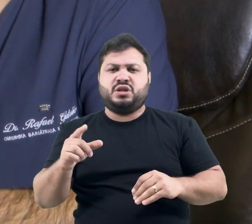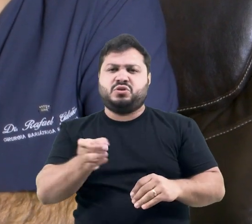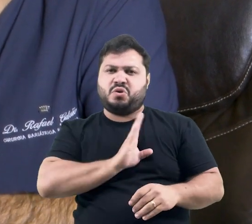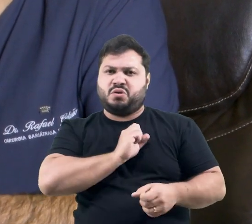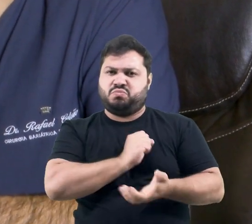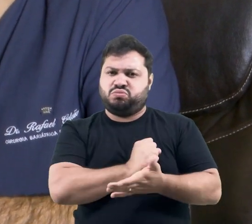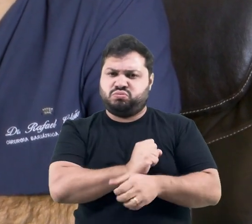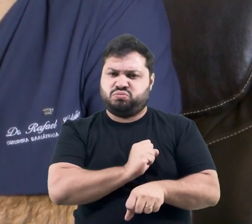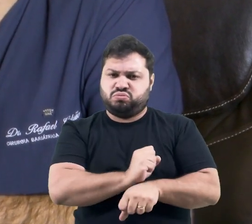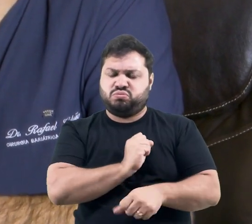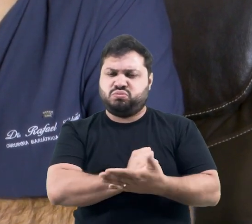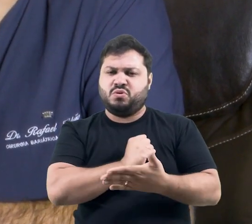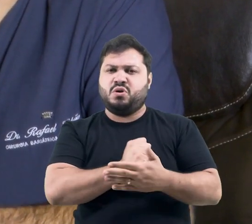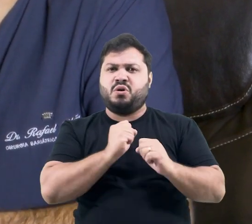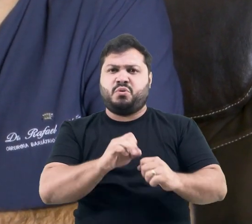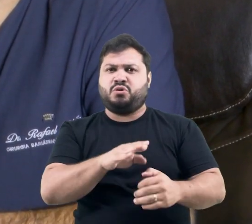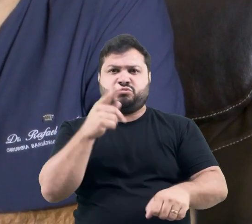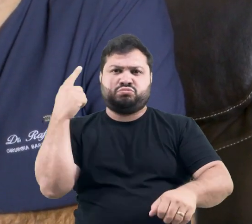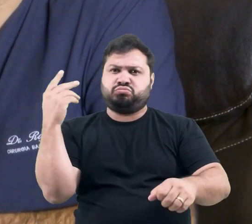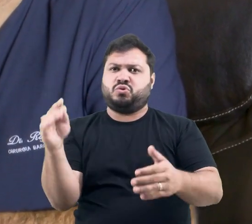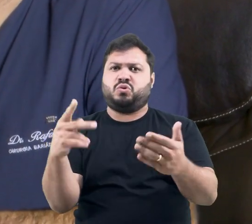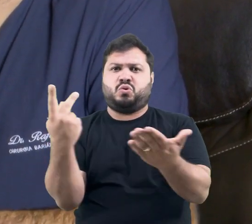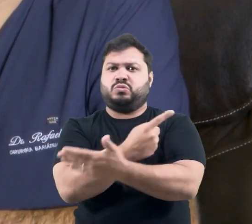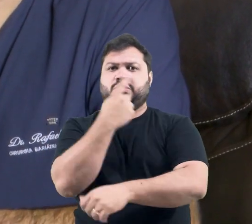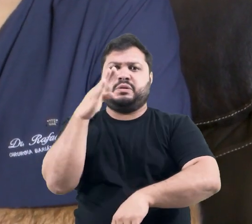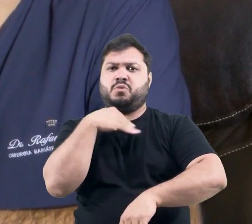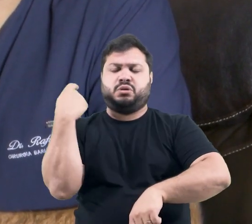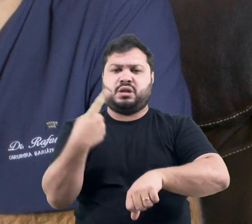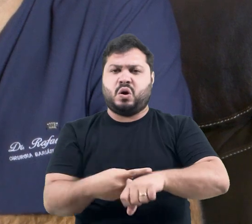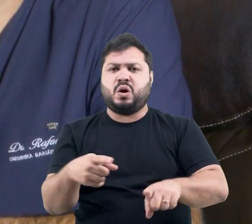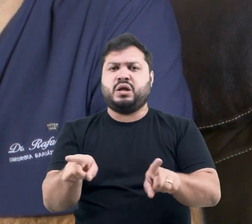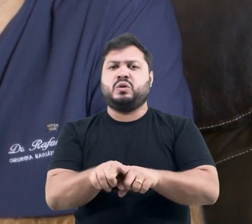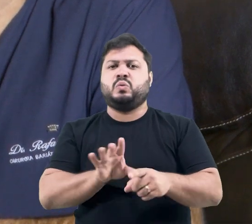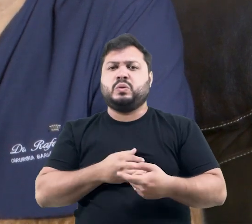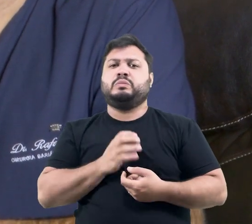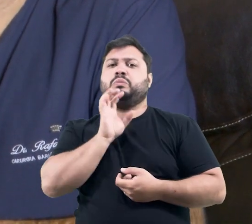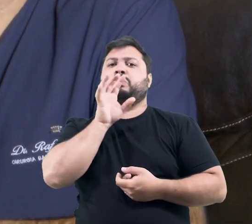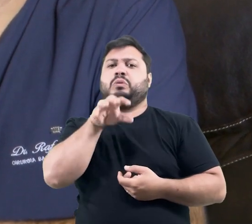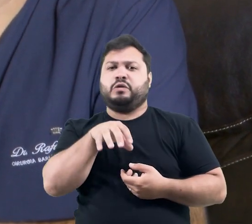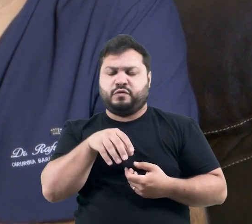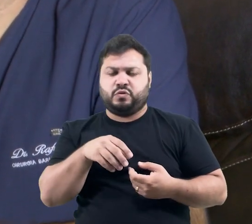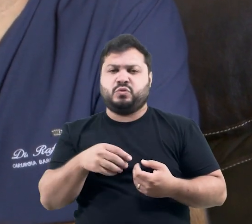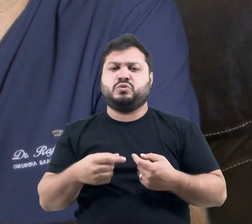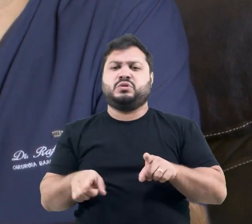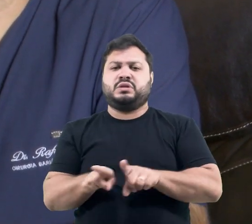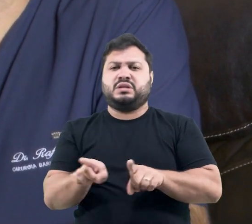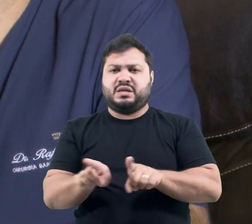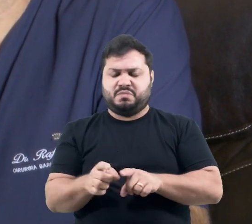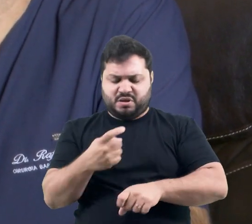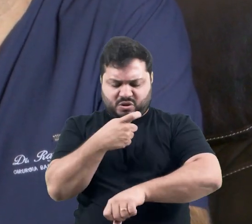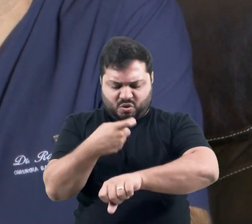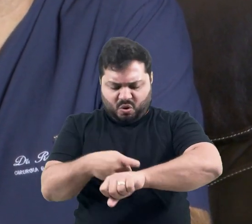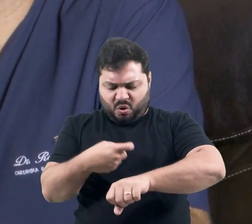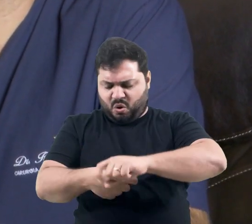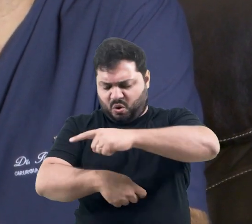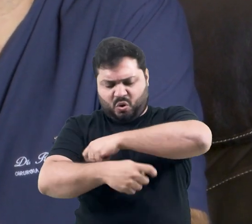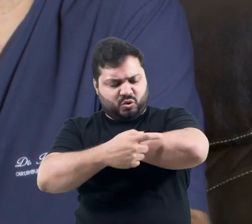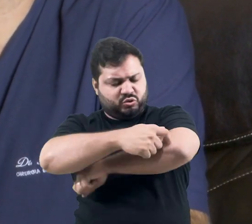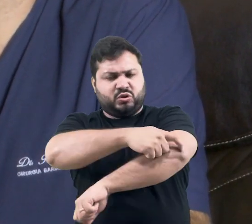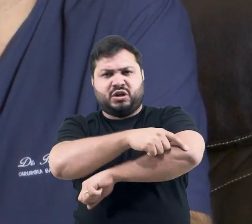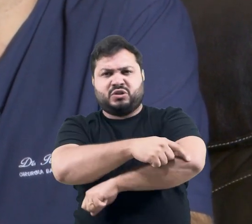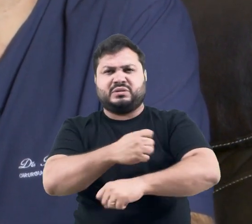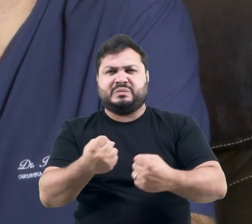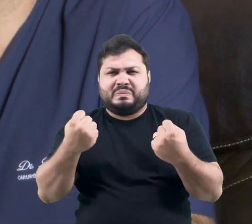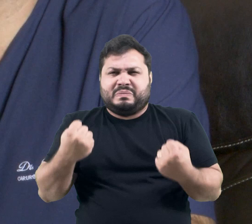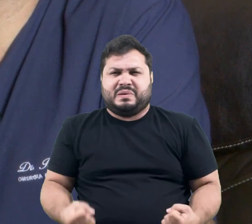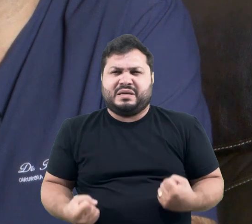causa de arritmia, pode até ter causa de morte súbita, doenças do refluxo, doenças de osteoarticulares, você está